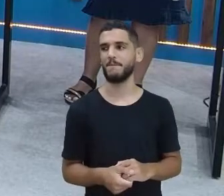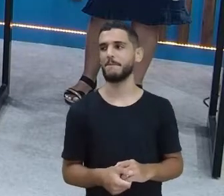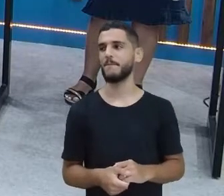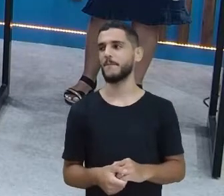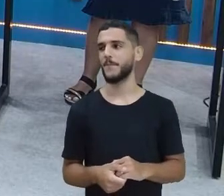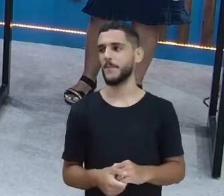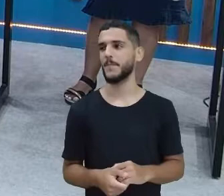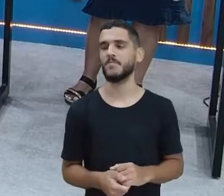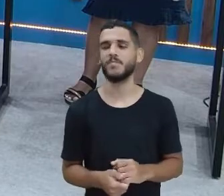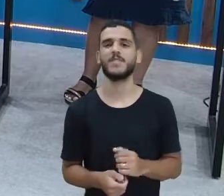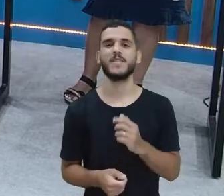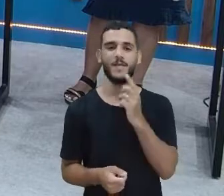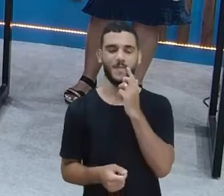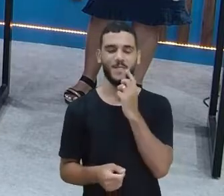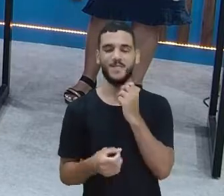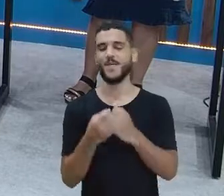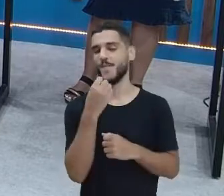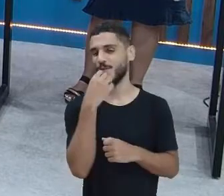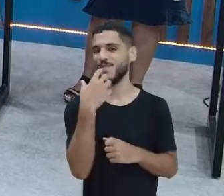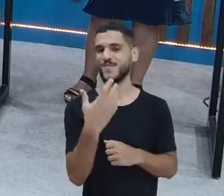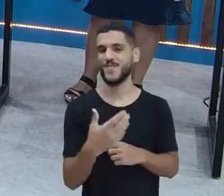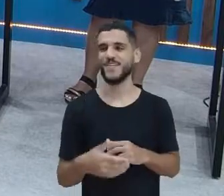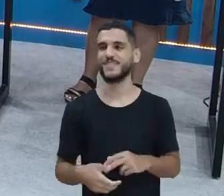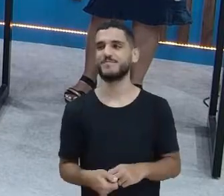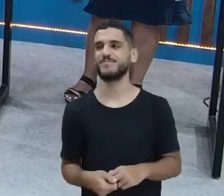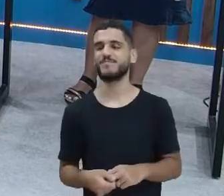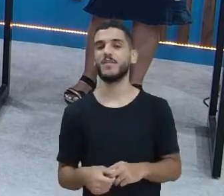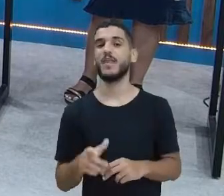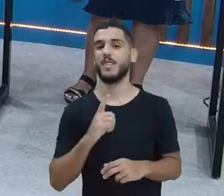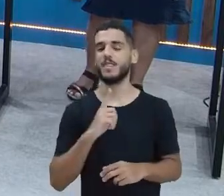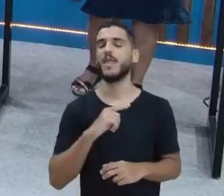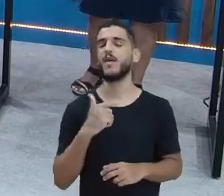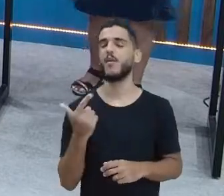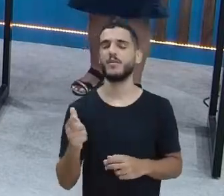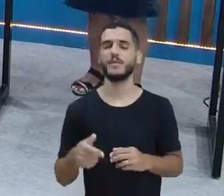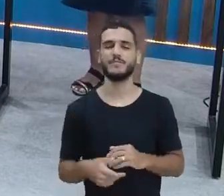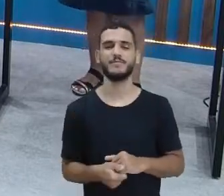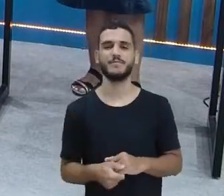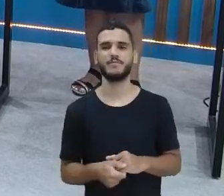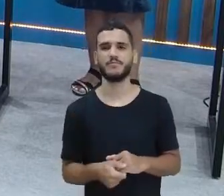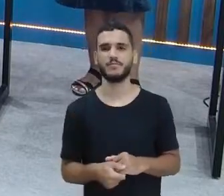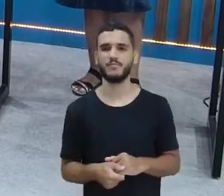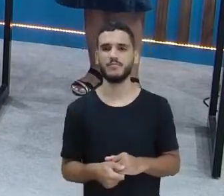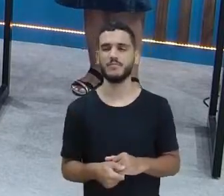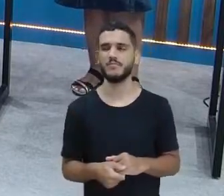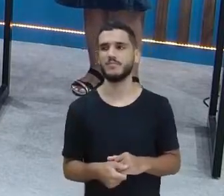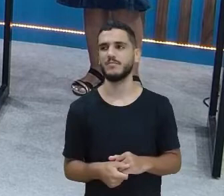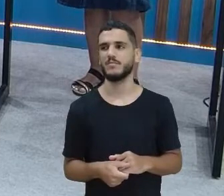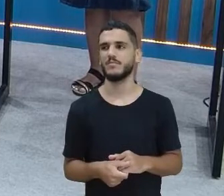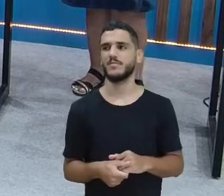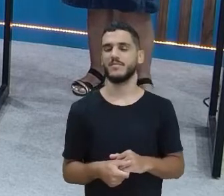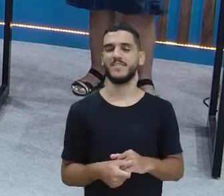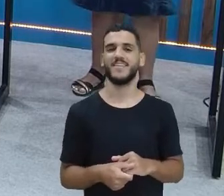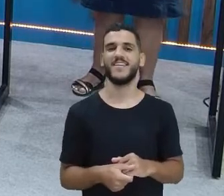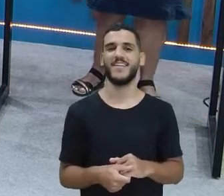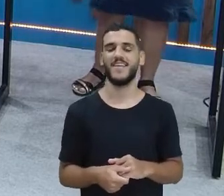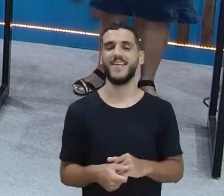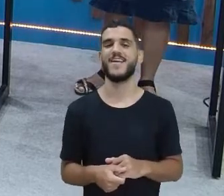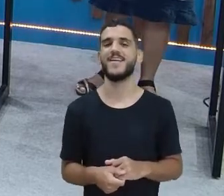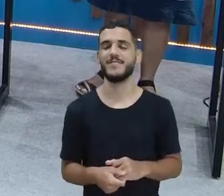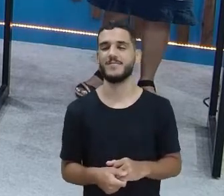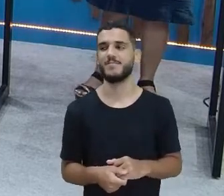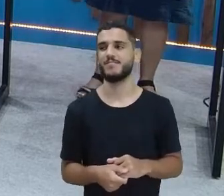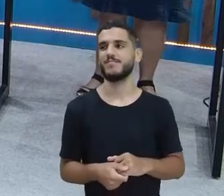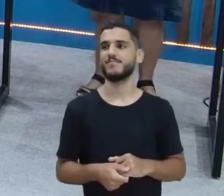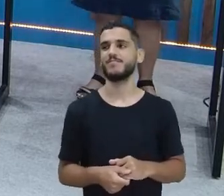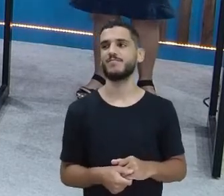massa! Olha aí. Amei, tem amei. Mais alguma? Tem aqui, você foi lá na Espanha, vai estar muito chique. Ah,